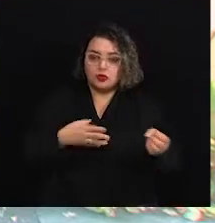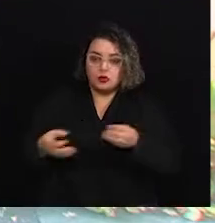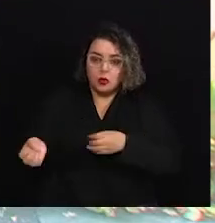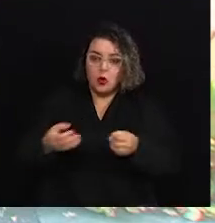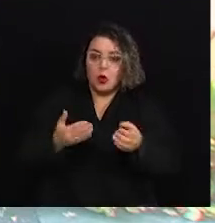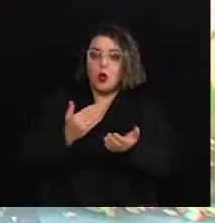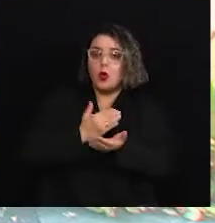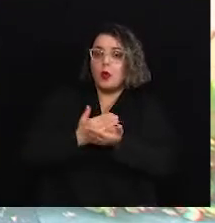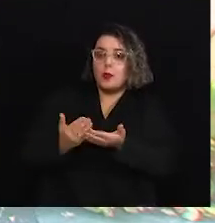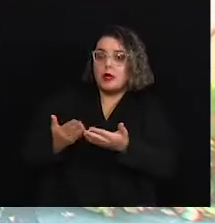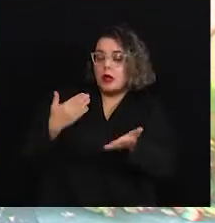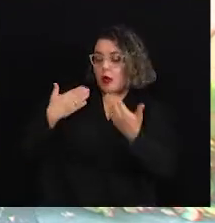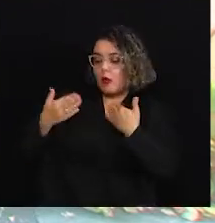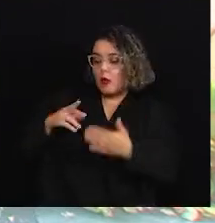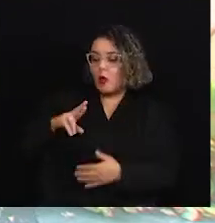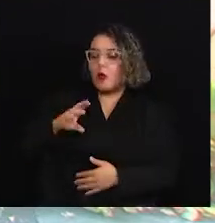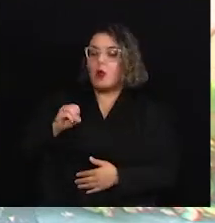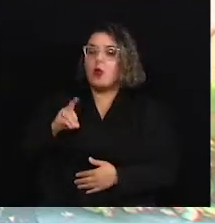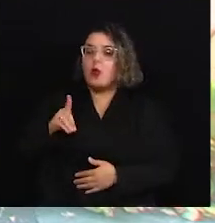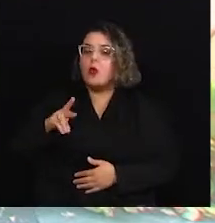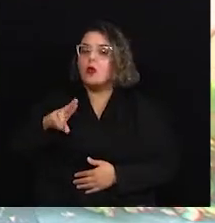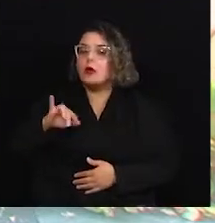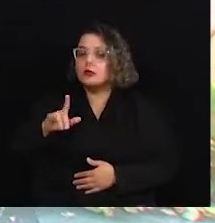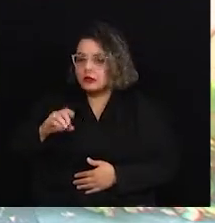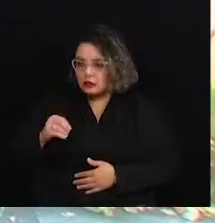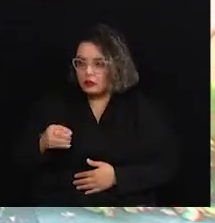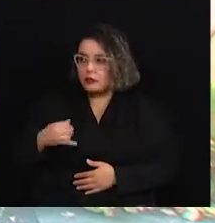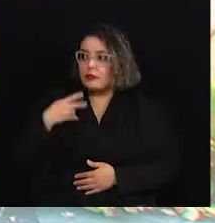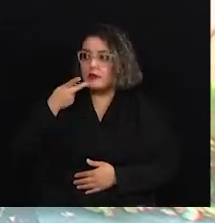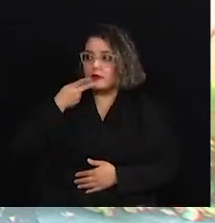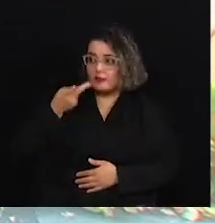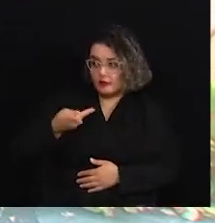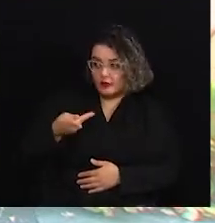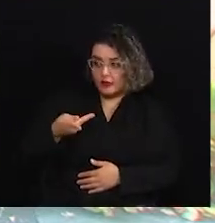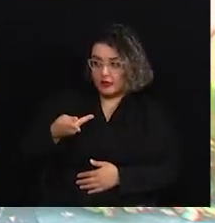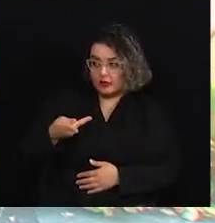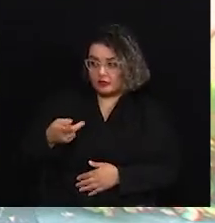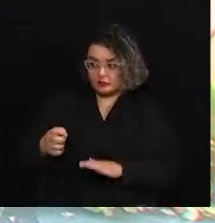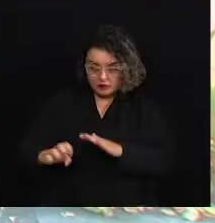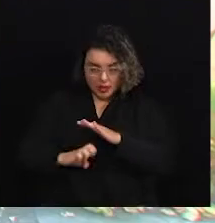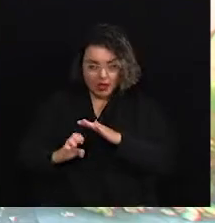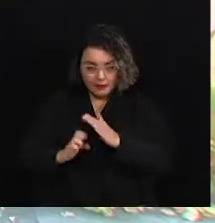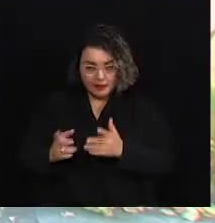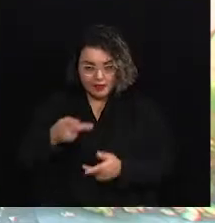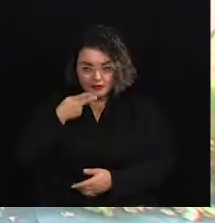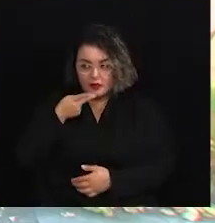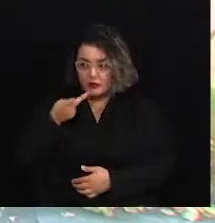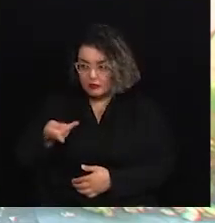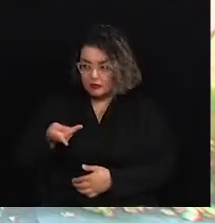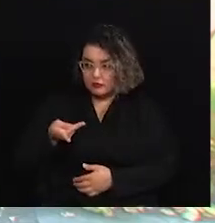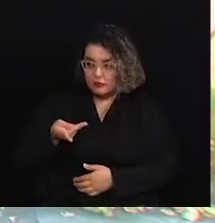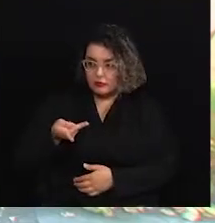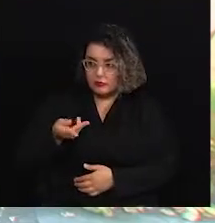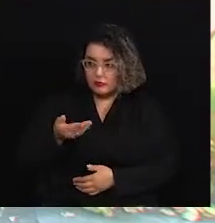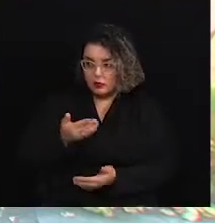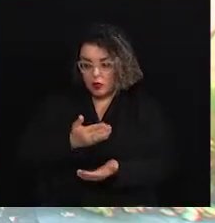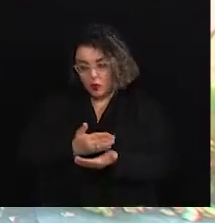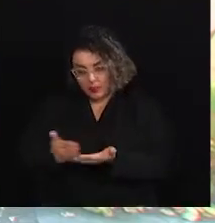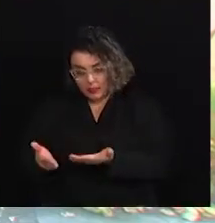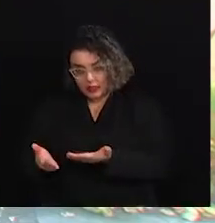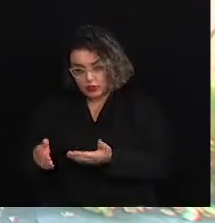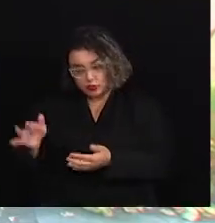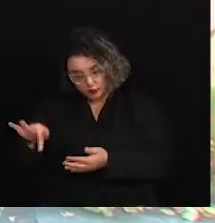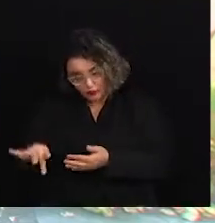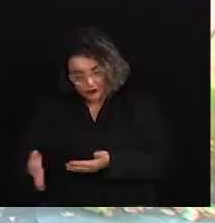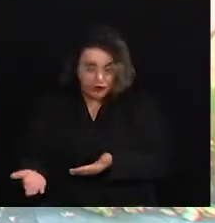inovação. Vamos conversar com o Rodrigo, ele que vai contar qual é o negócio. E eu já vou começar, na verdade, de trás para